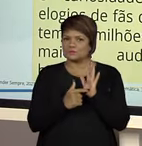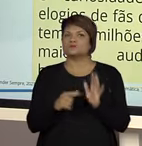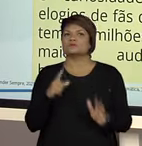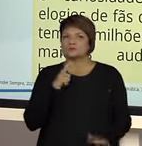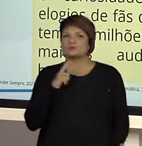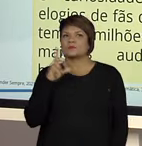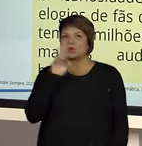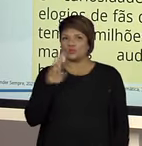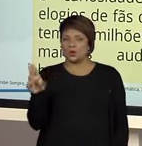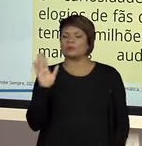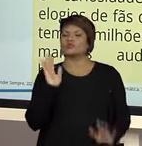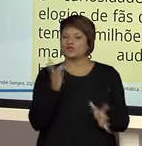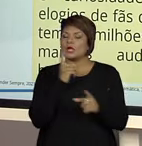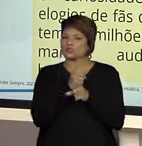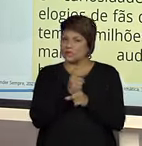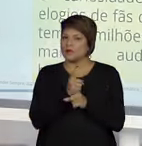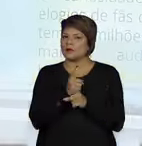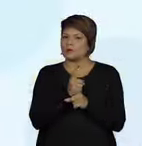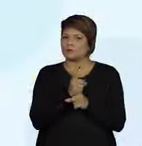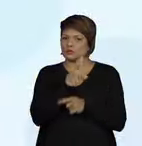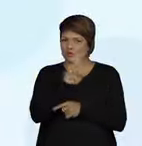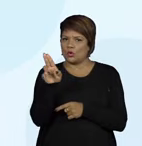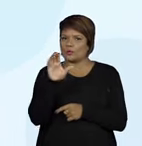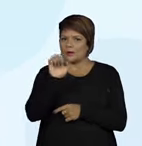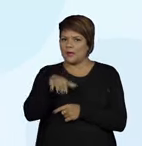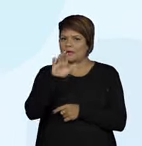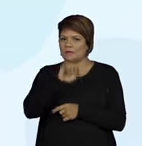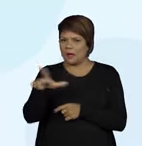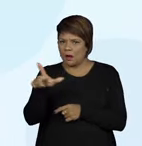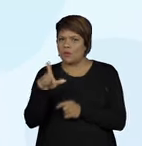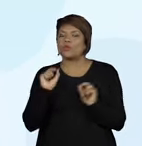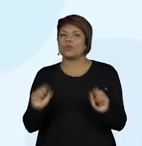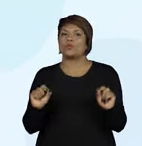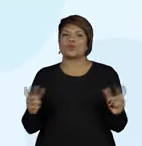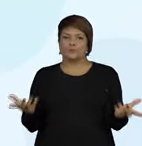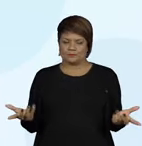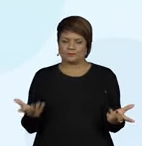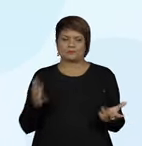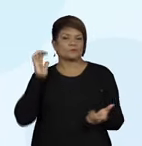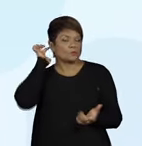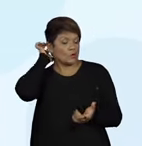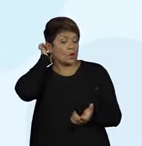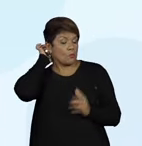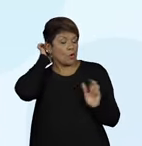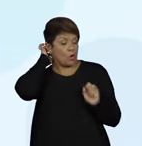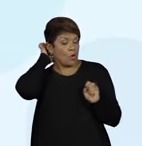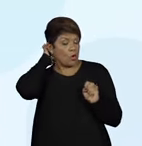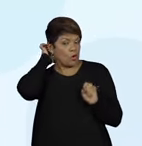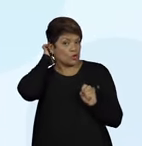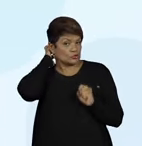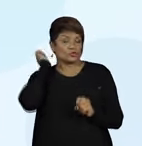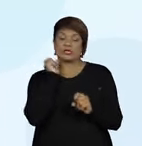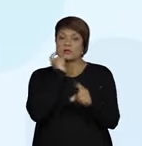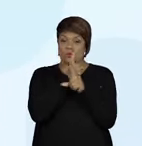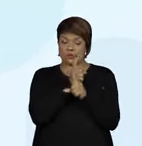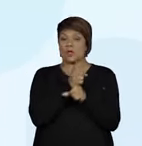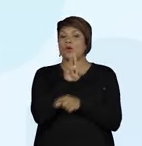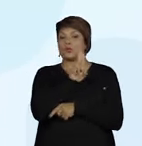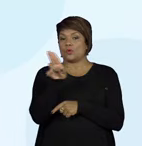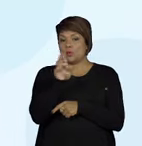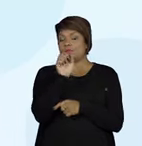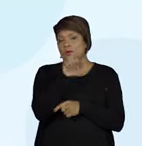Tem. Vocês já acharam o nome do canal? Então, vocês podem achar aí o nome do canal, tá